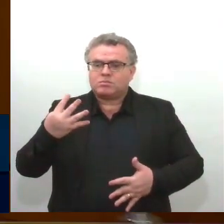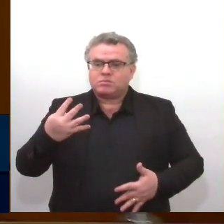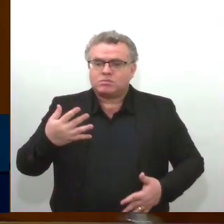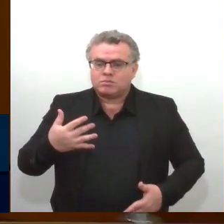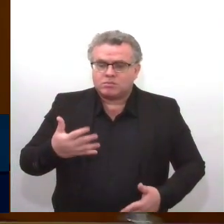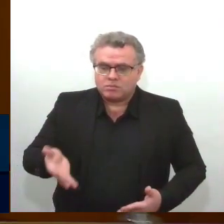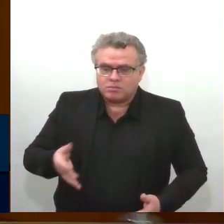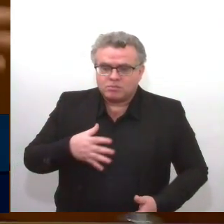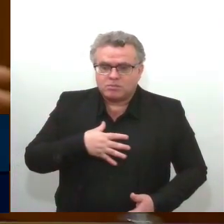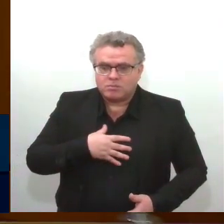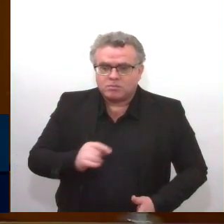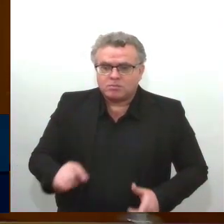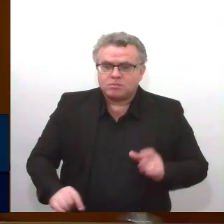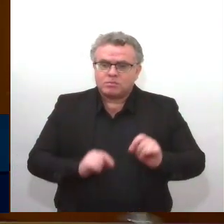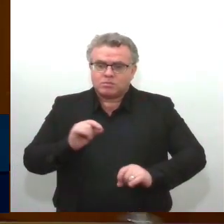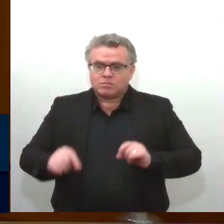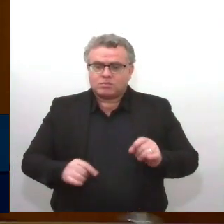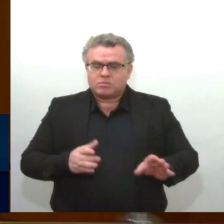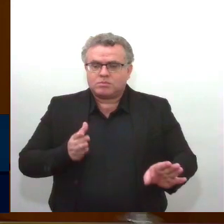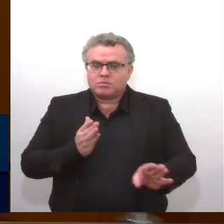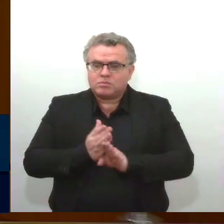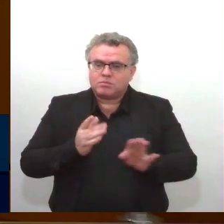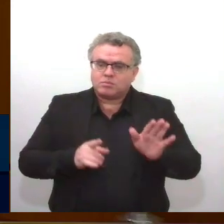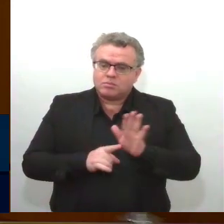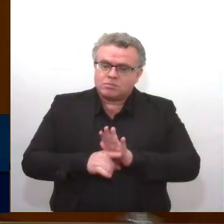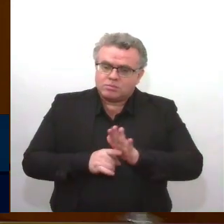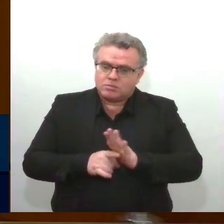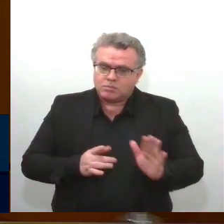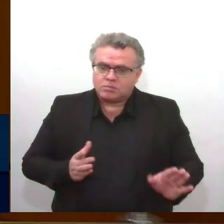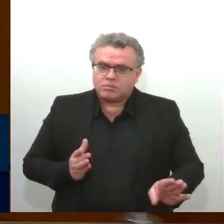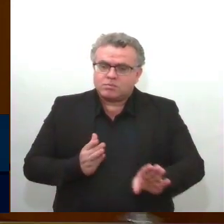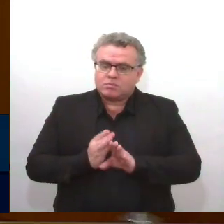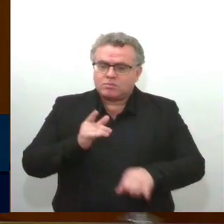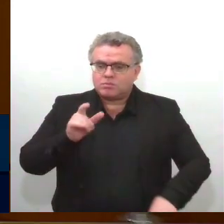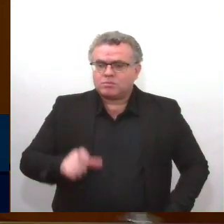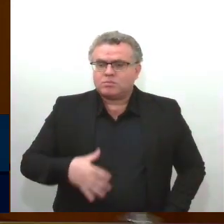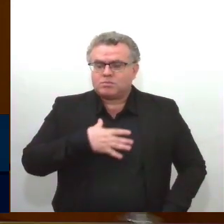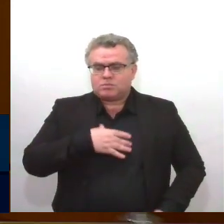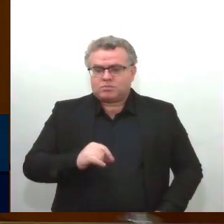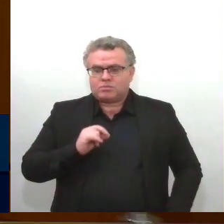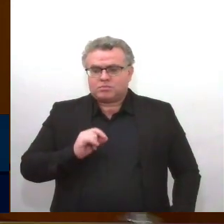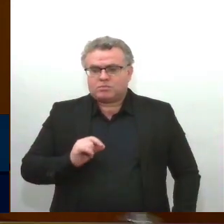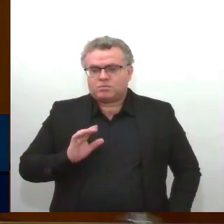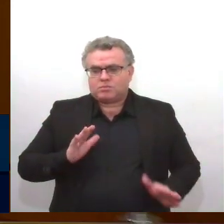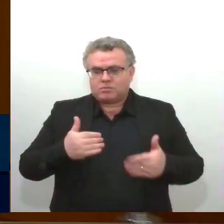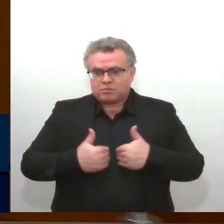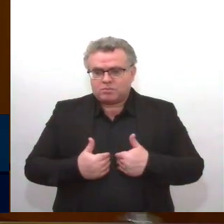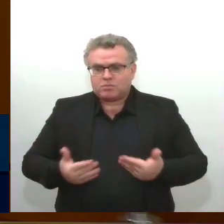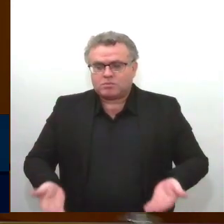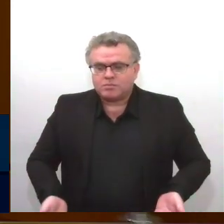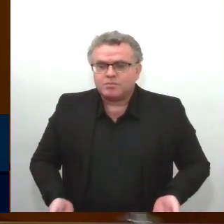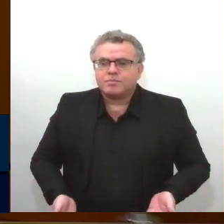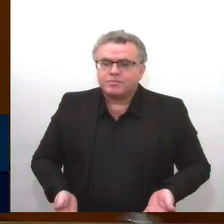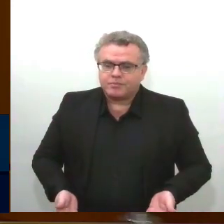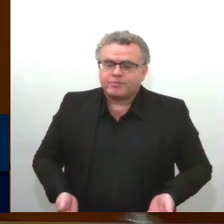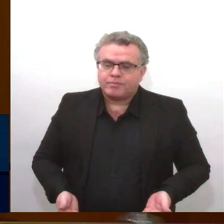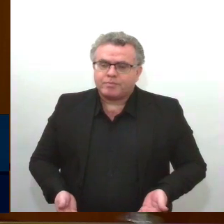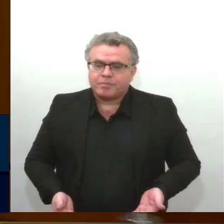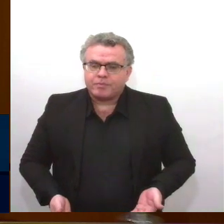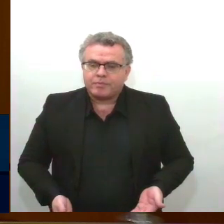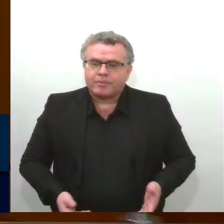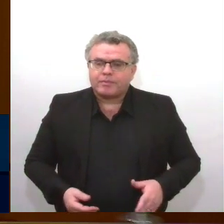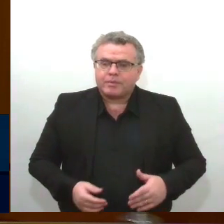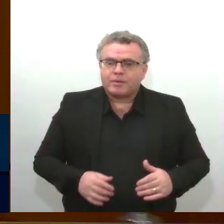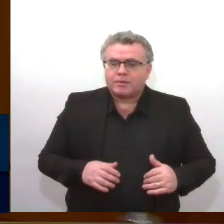diagnóstico estava fechando o diagnóstico ou que que já tinha esse diagnóstico então é algo que